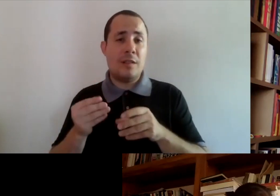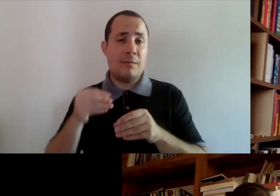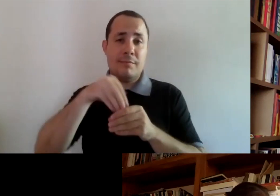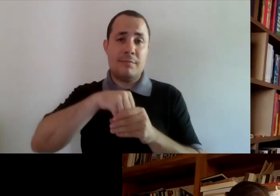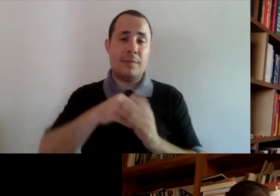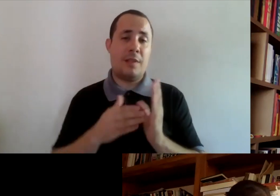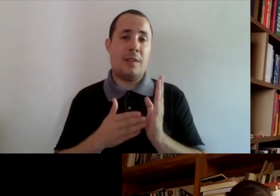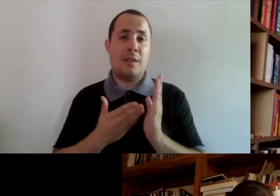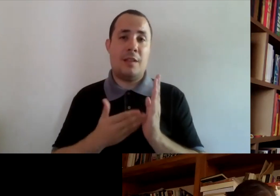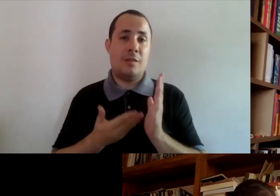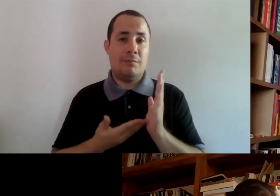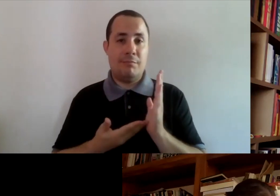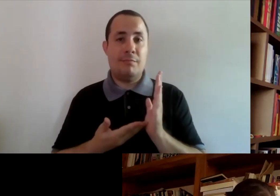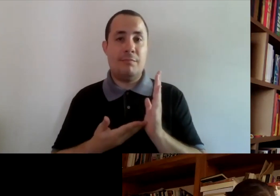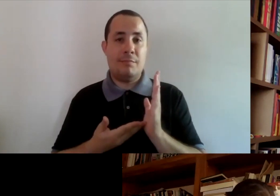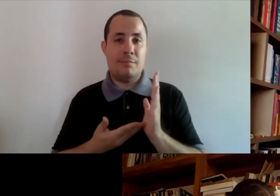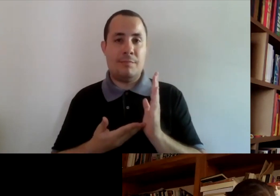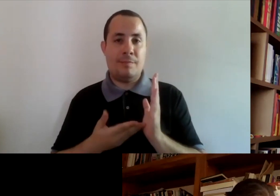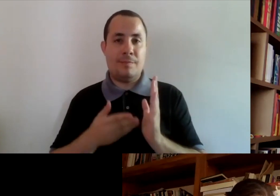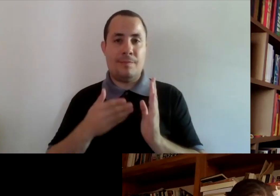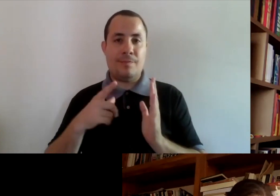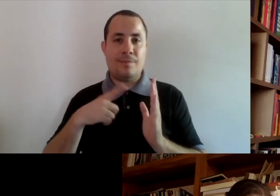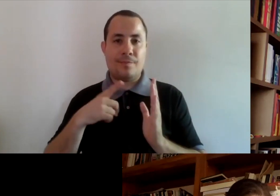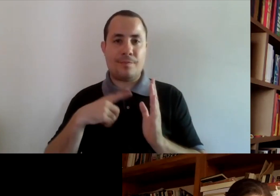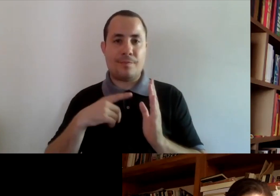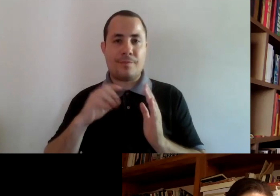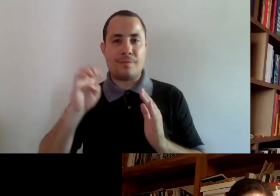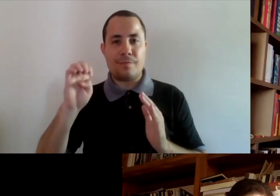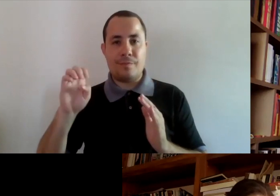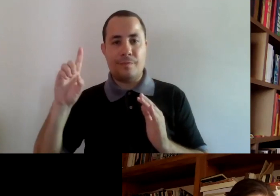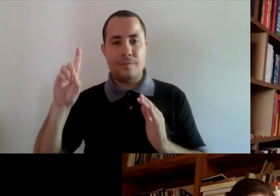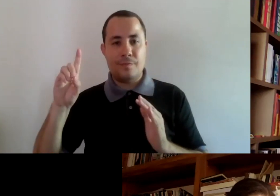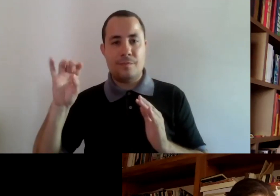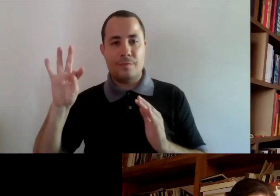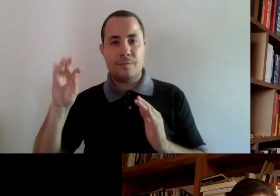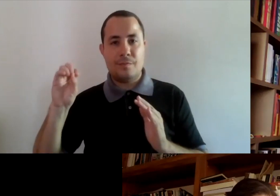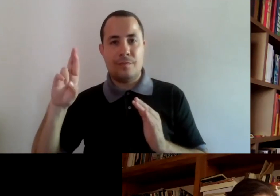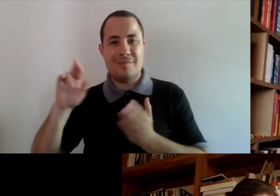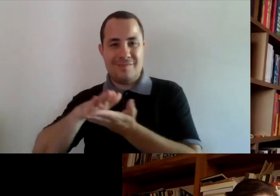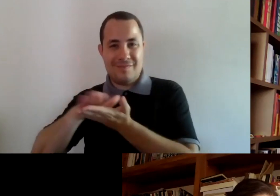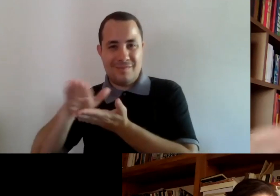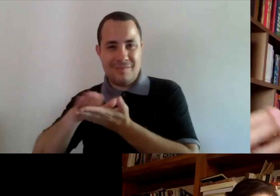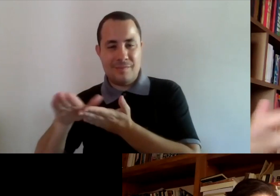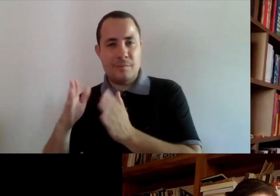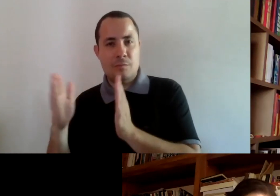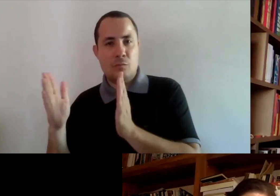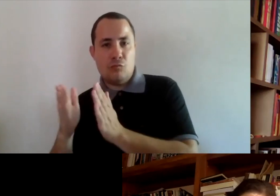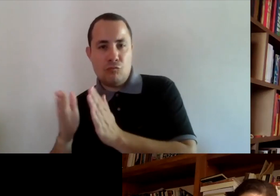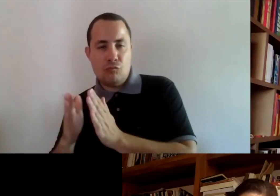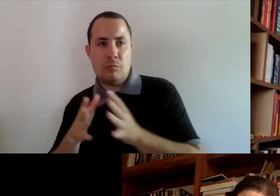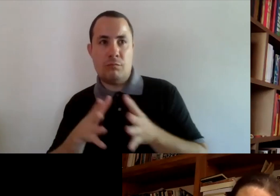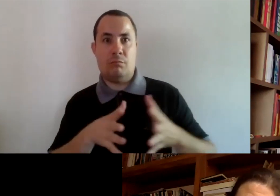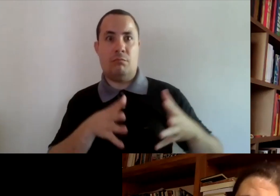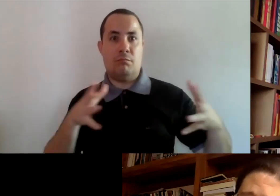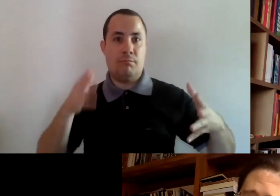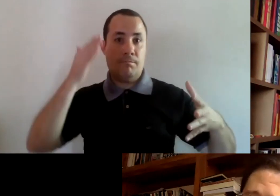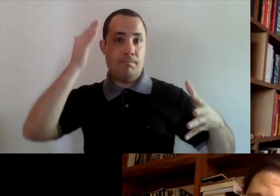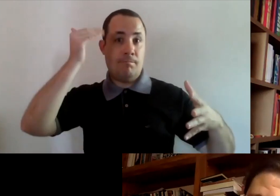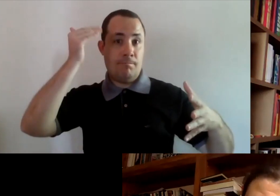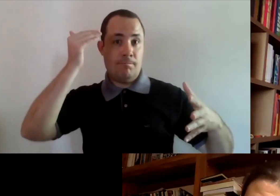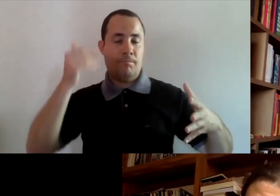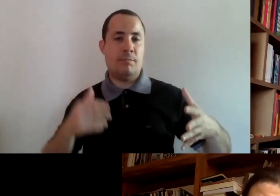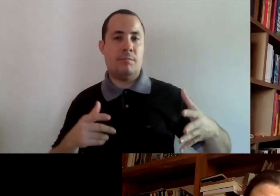dentro desse mundo, né, das editoras pequenas, grandes, da autoedição, né? São esses diversos